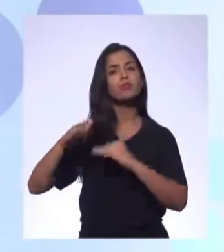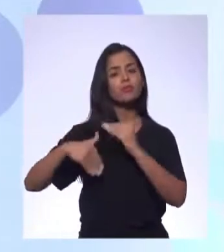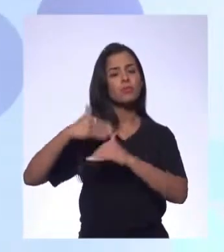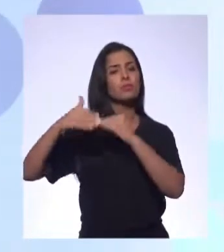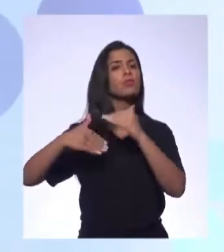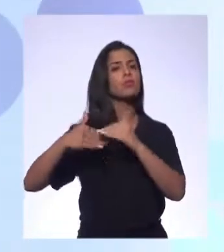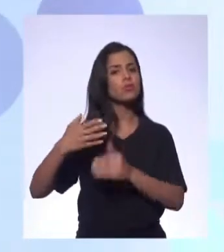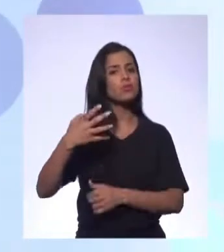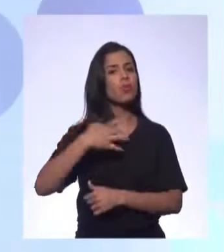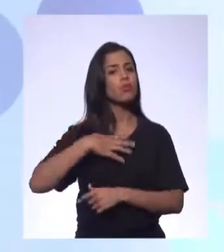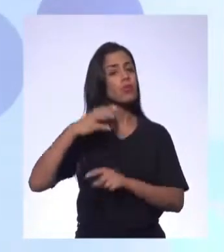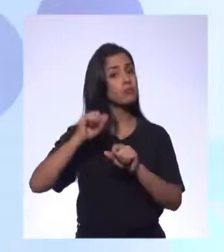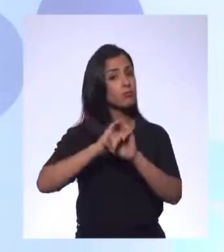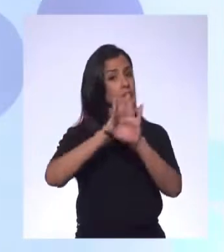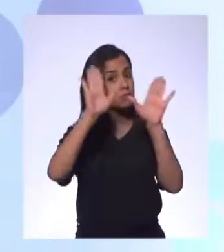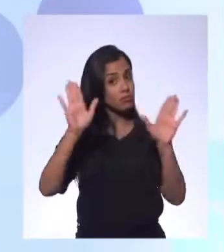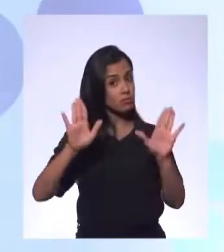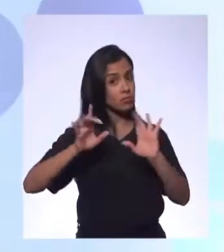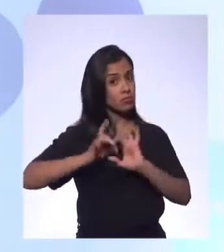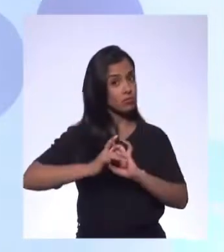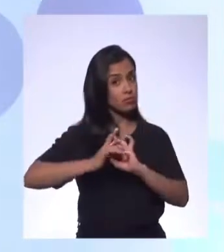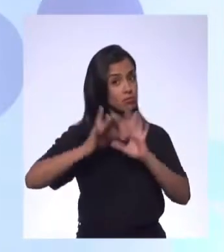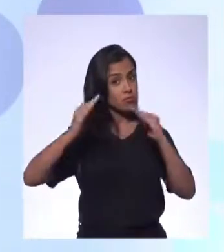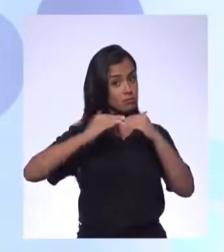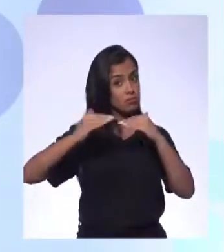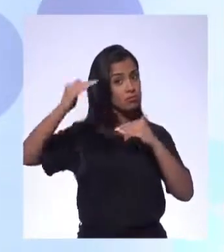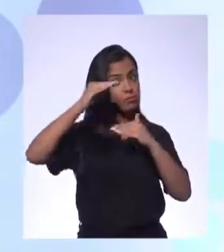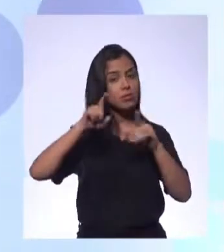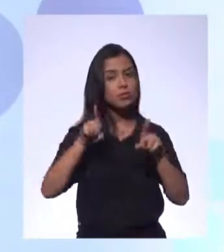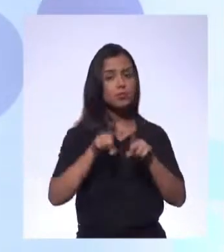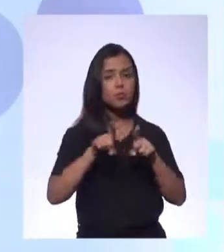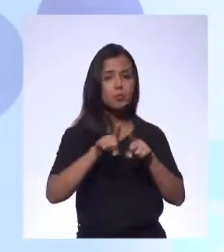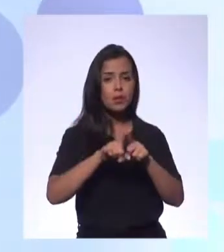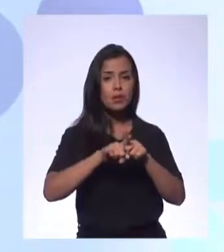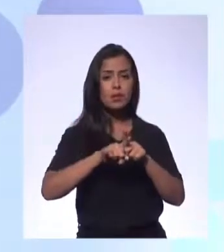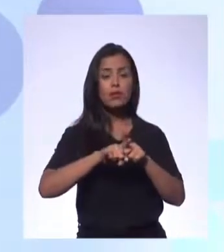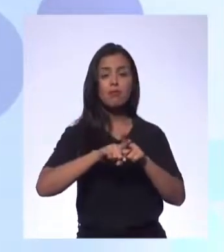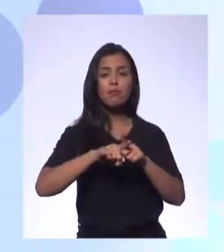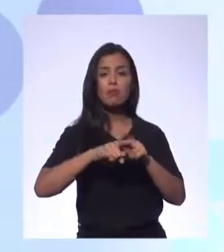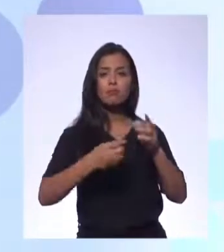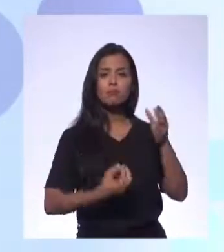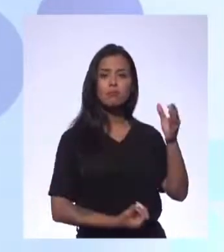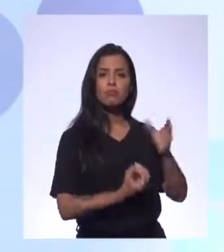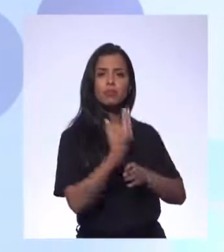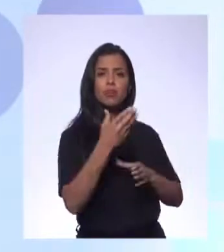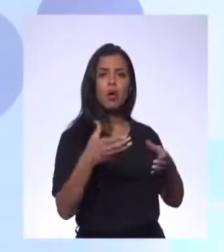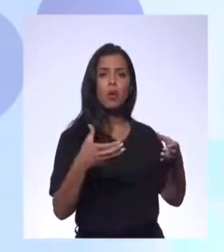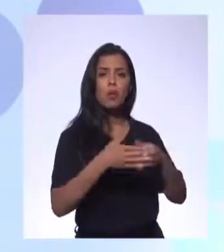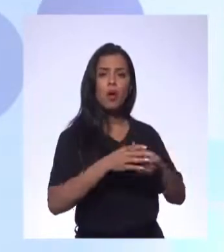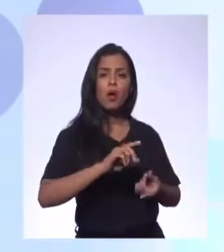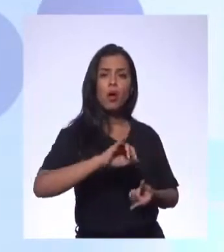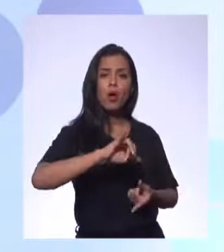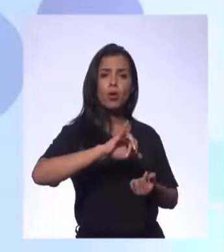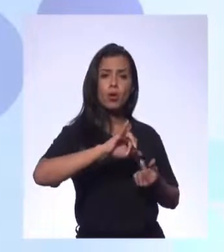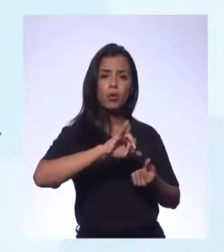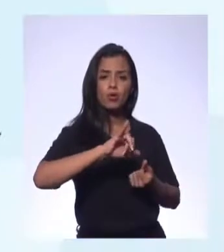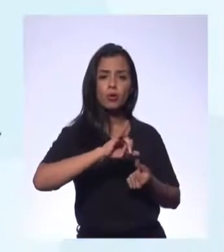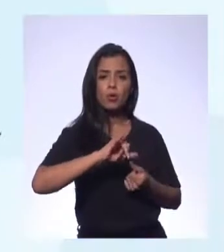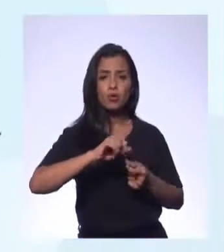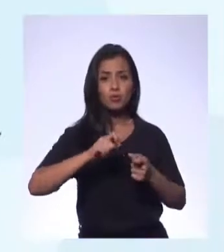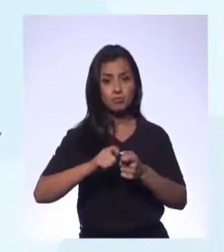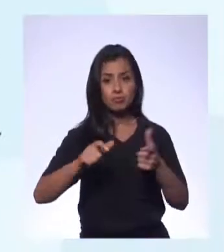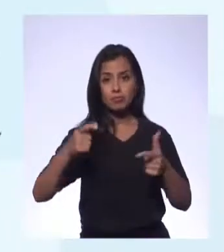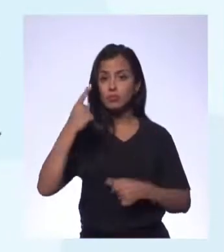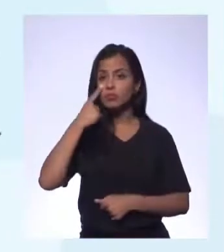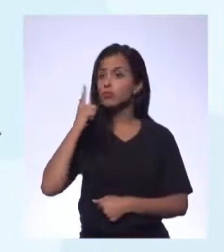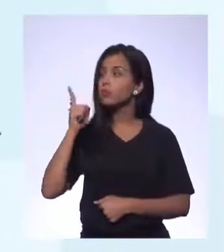forma brilhante a sua soberania, inclusive formando blocos econômicos, como a gente vai ver no próximo mapa aí, que também a